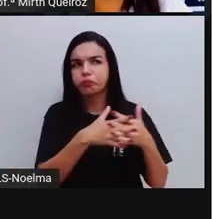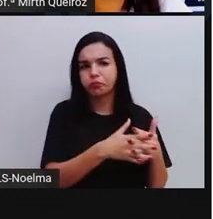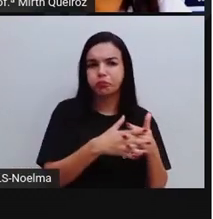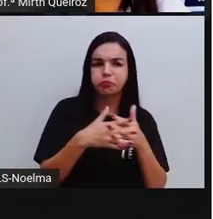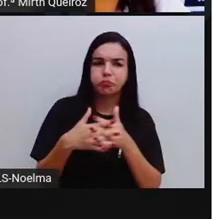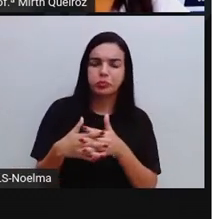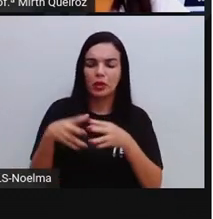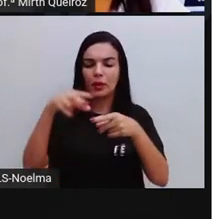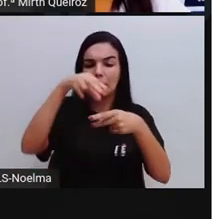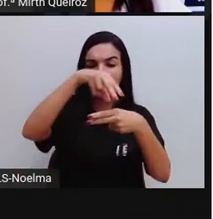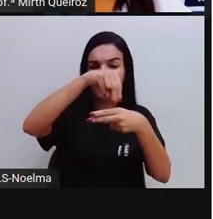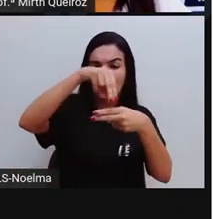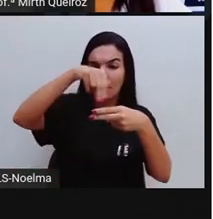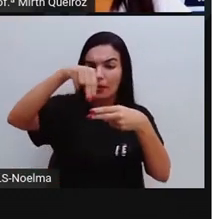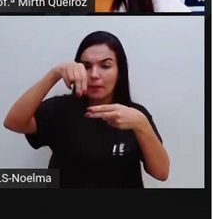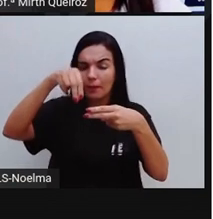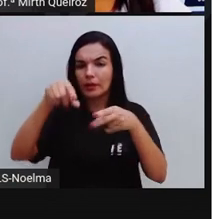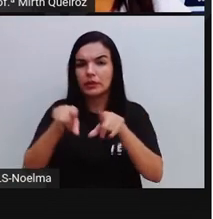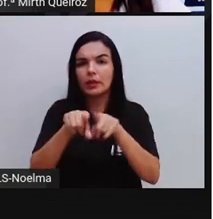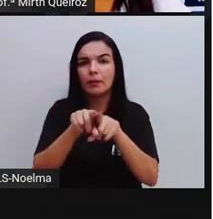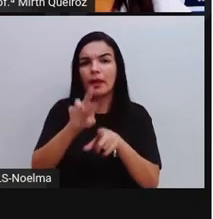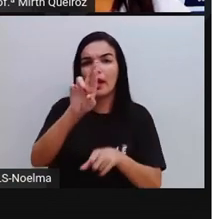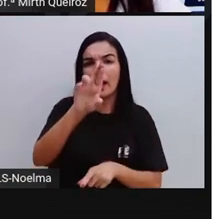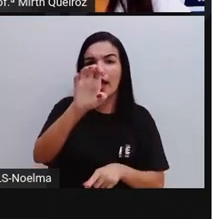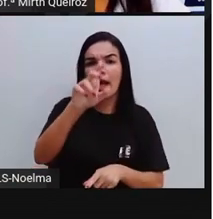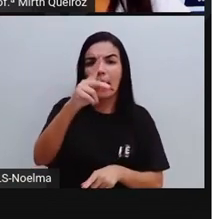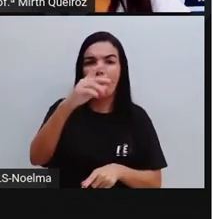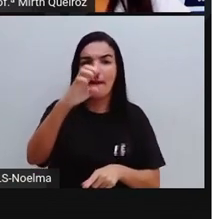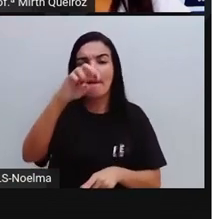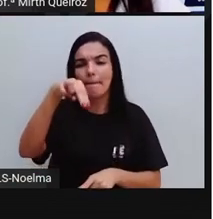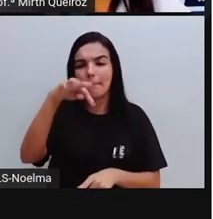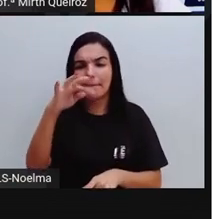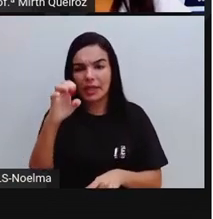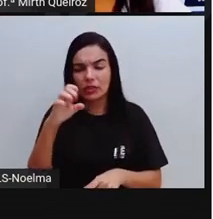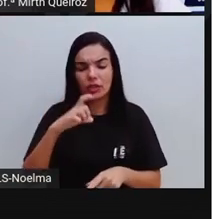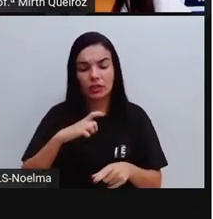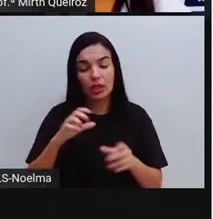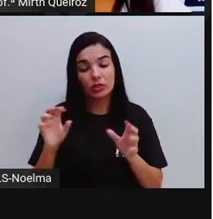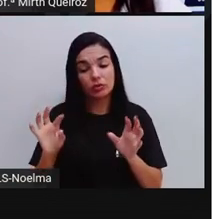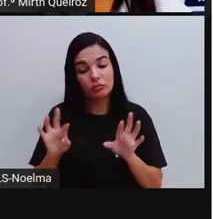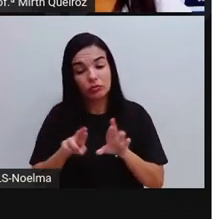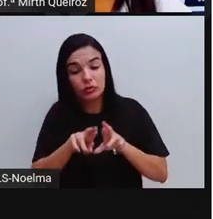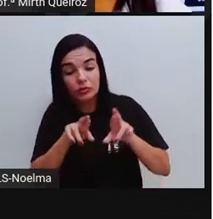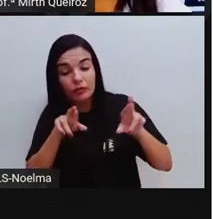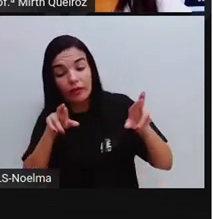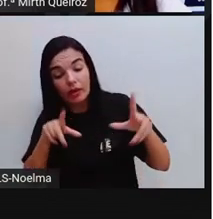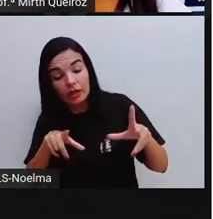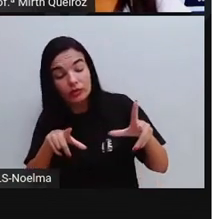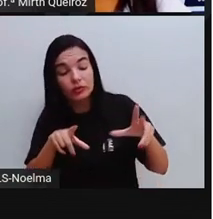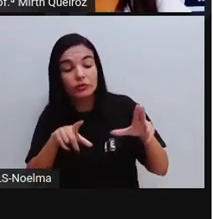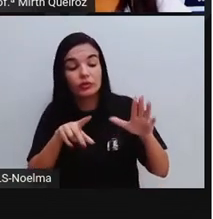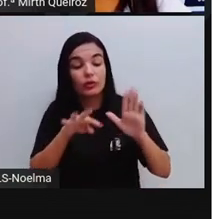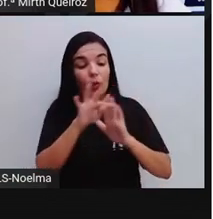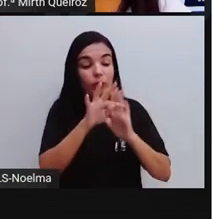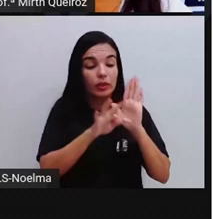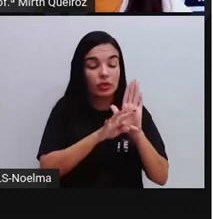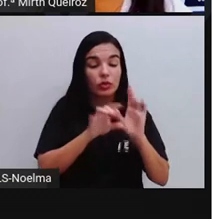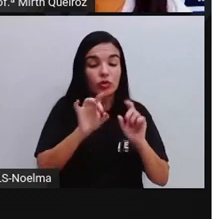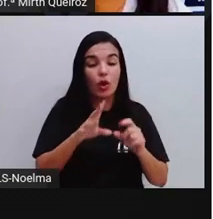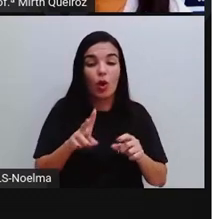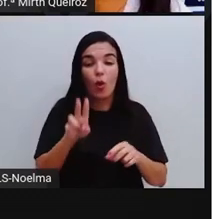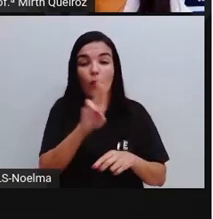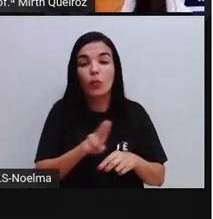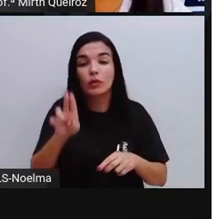o cordel e o repente, que são gêneros textuais diferentes, embora muito parecidos, né? O repente ele é mais utilizado aí